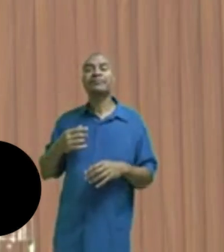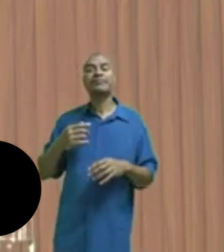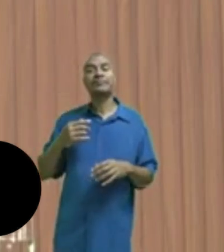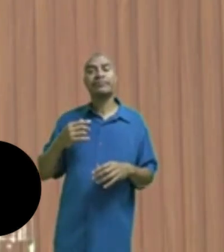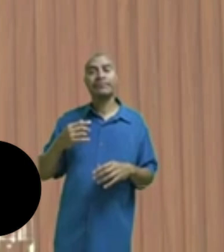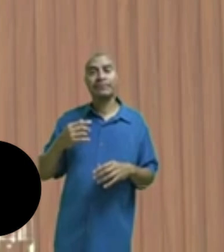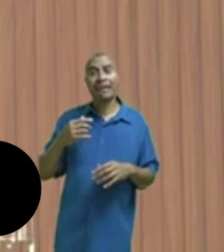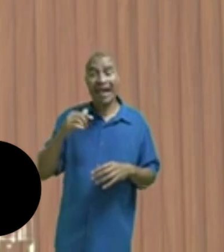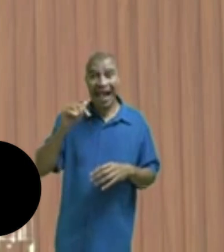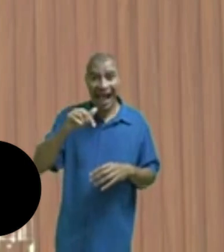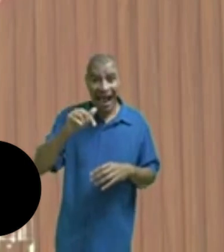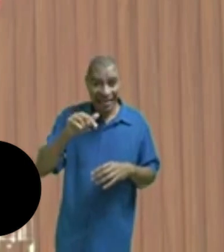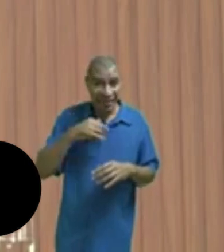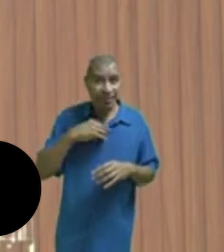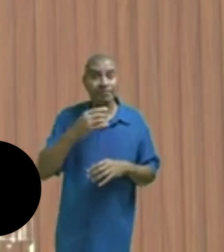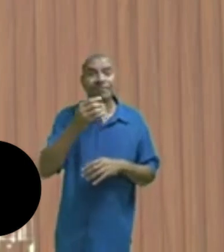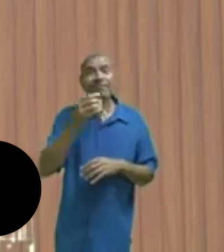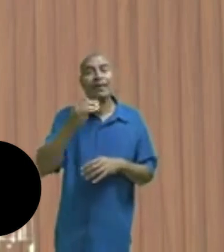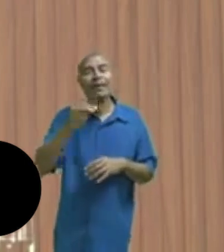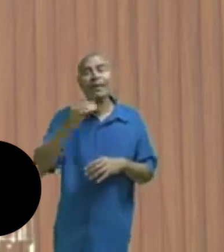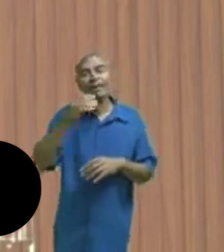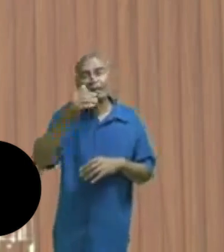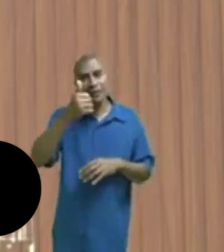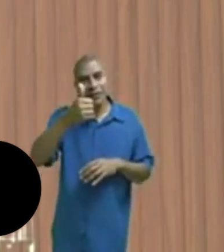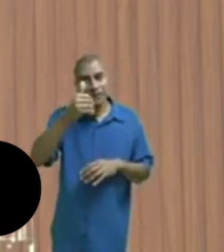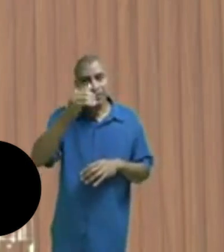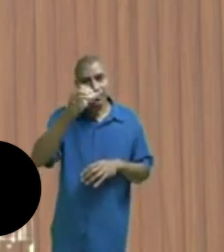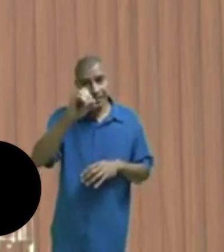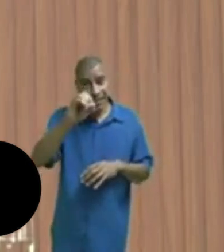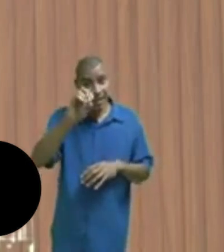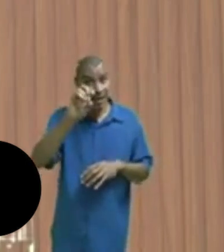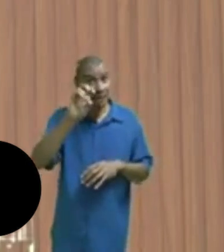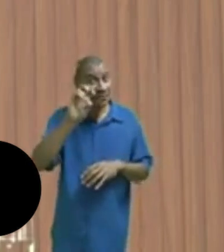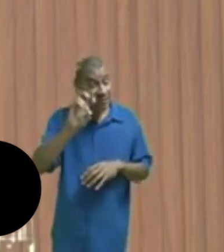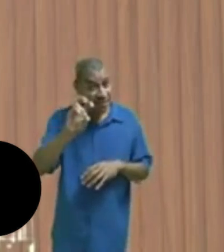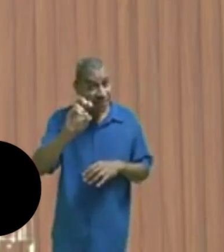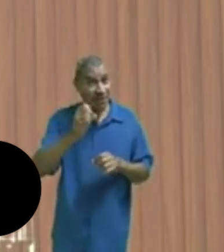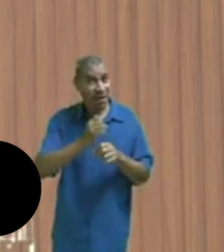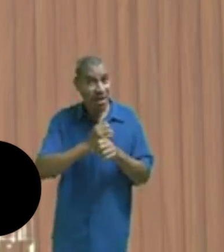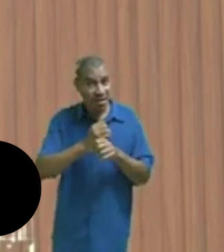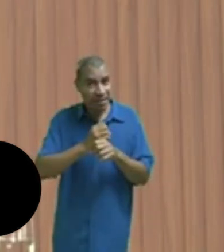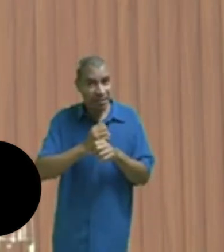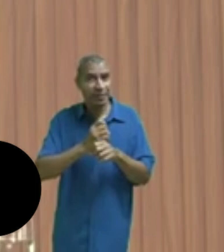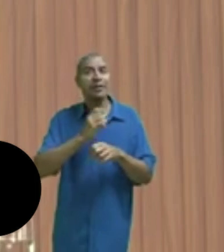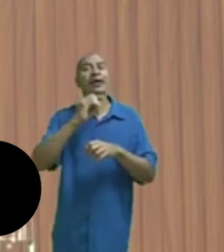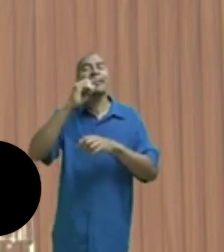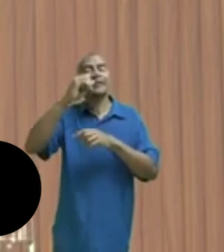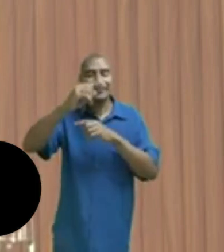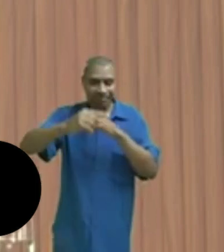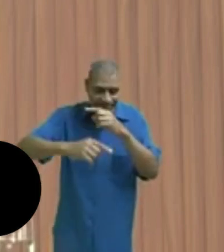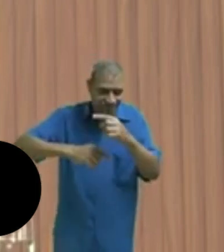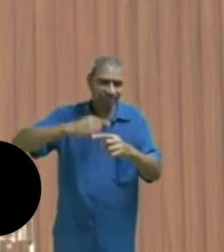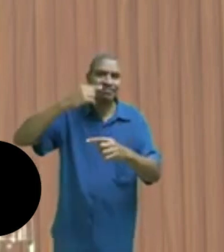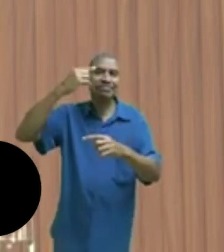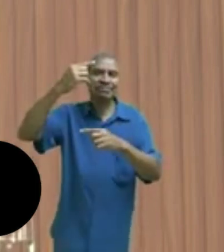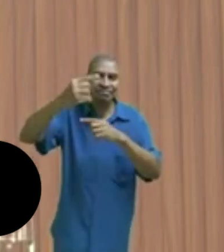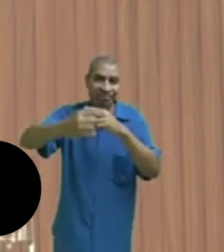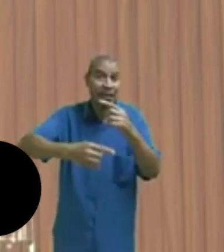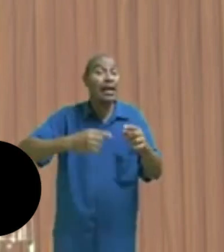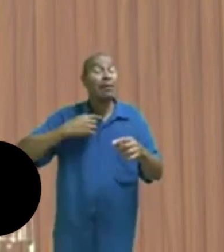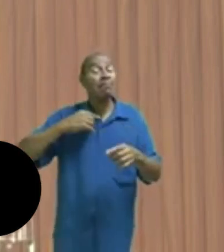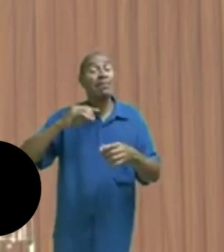de mais de 100 anos, esse lugar de mais de 100 anos vai passar, mas o nosso Senhor permanecerá para